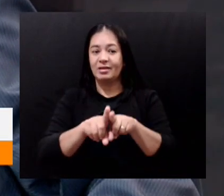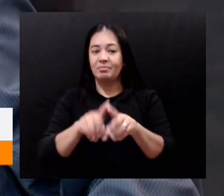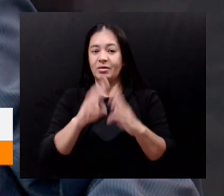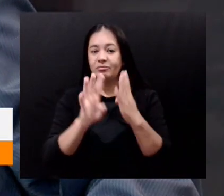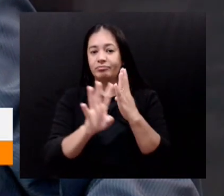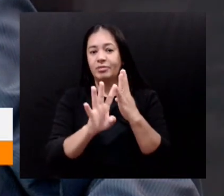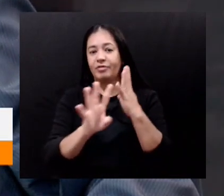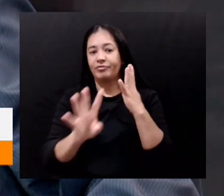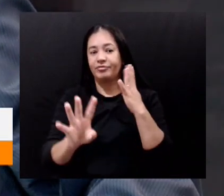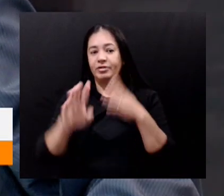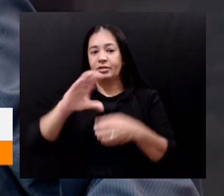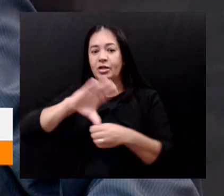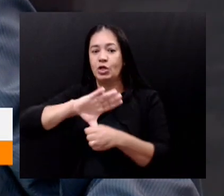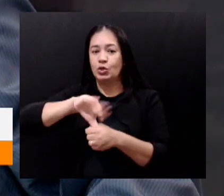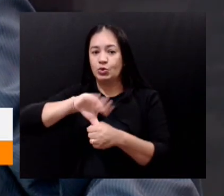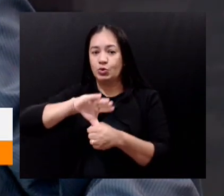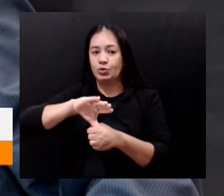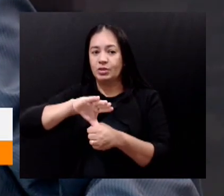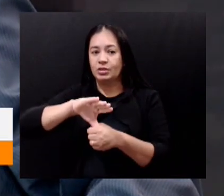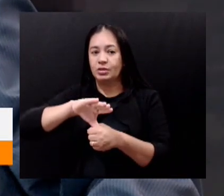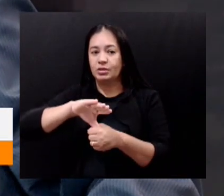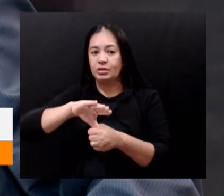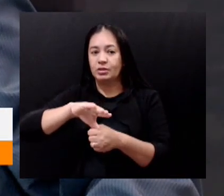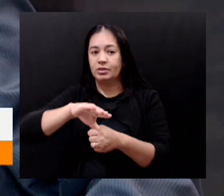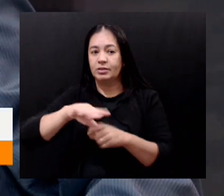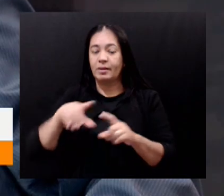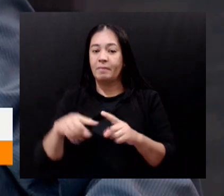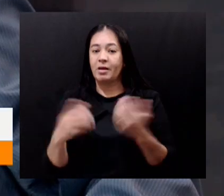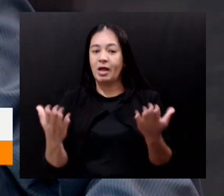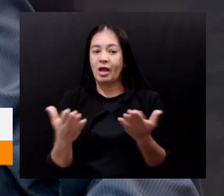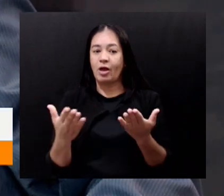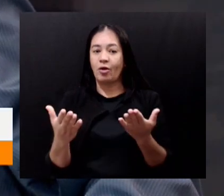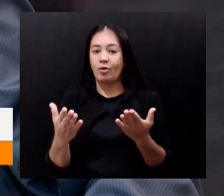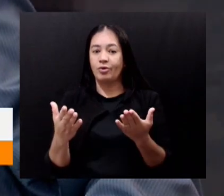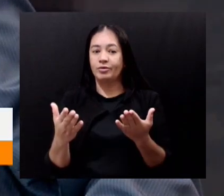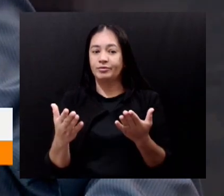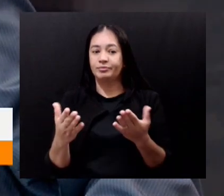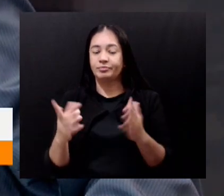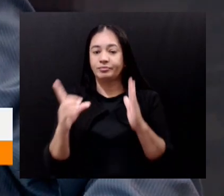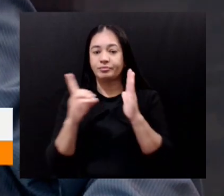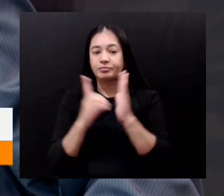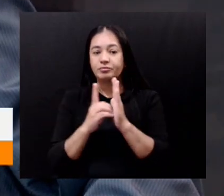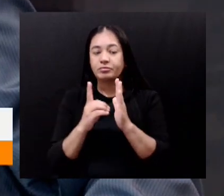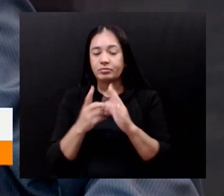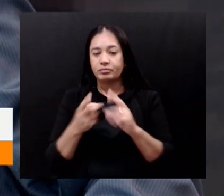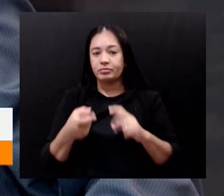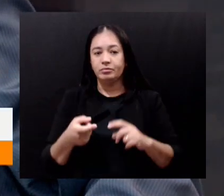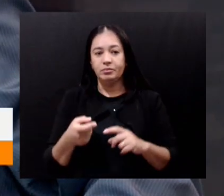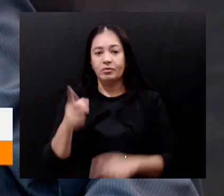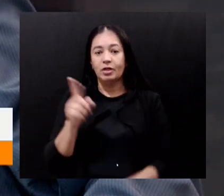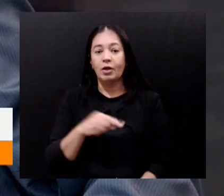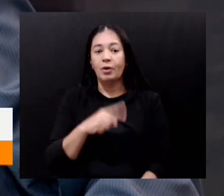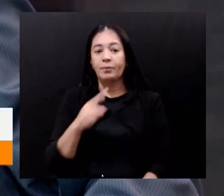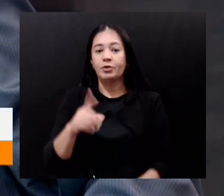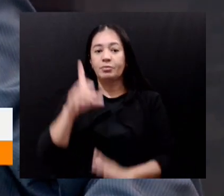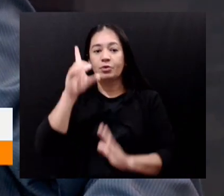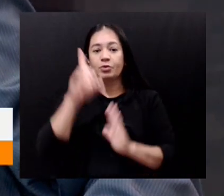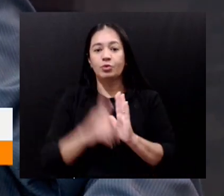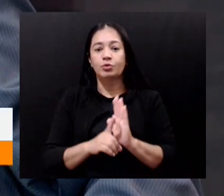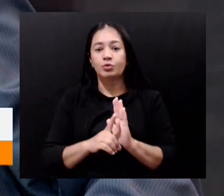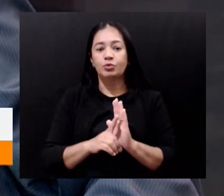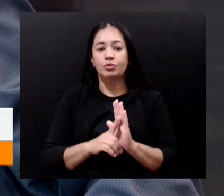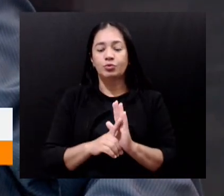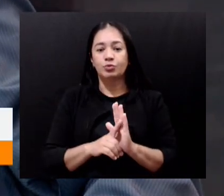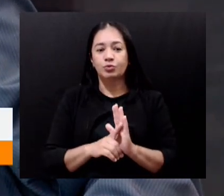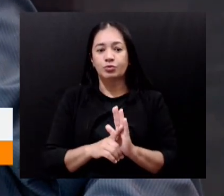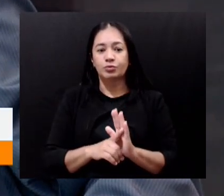está suspenso, né, deixar bem claro, o decreto suspendeu, esse direito nesse preciso instante, então temos